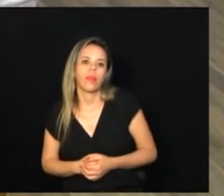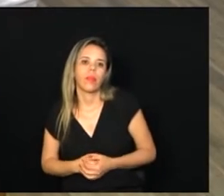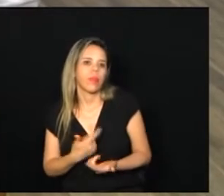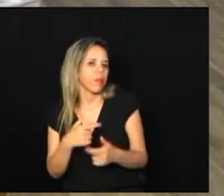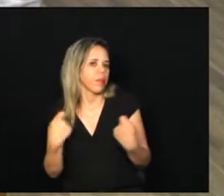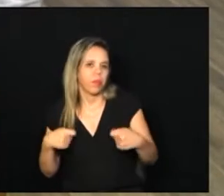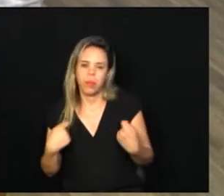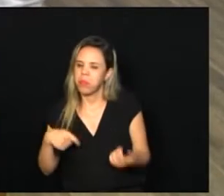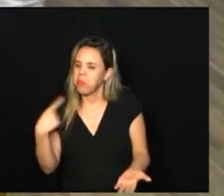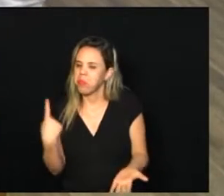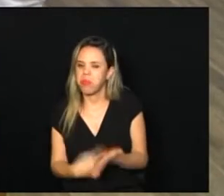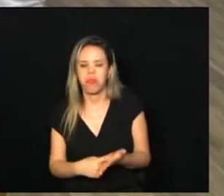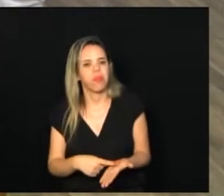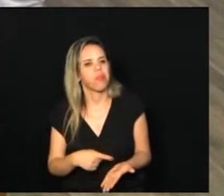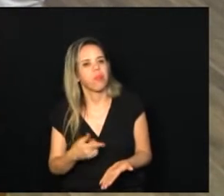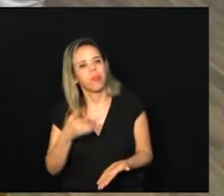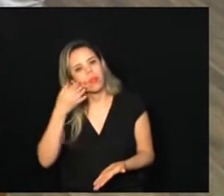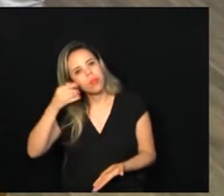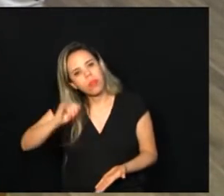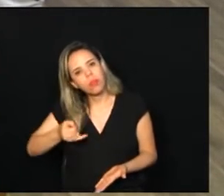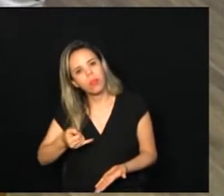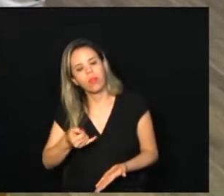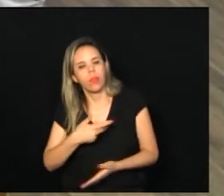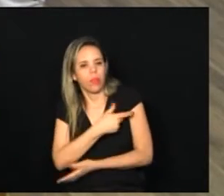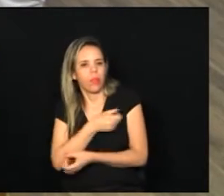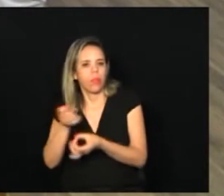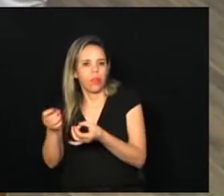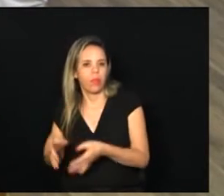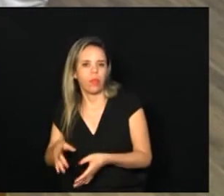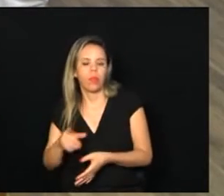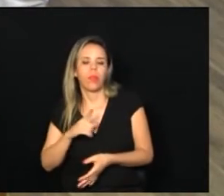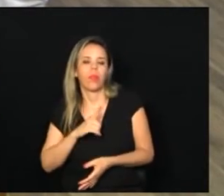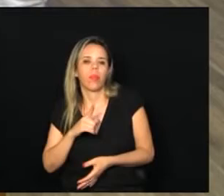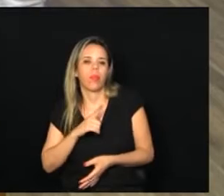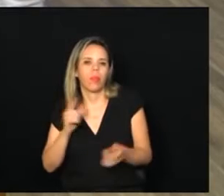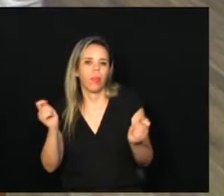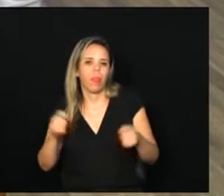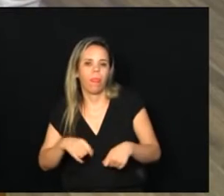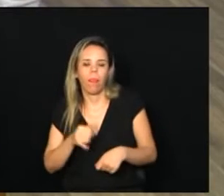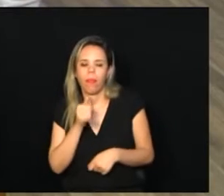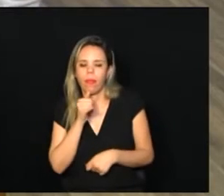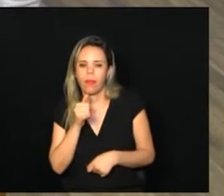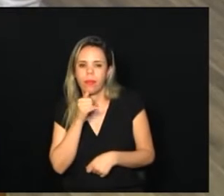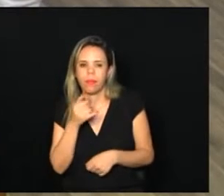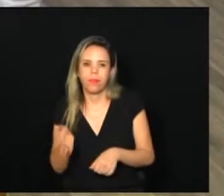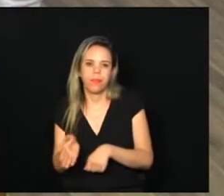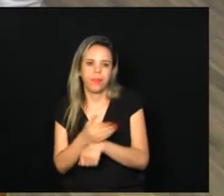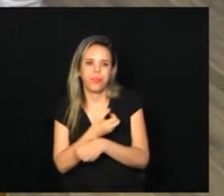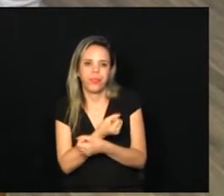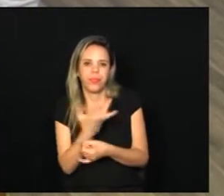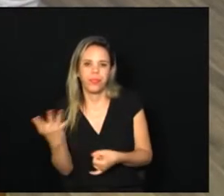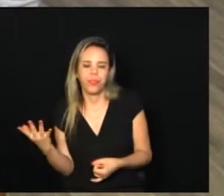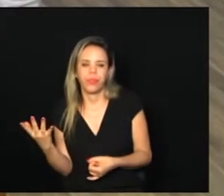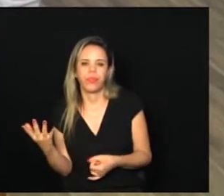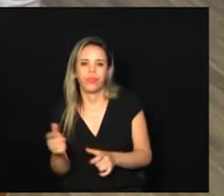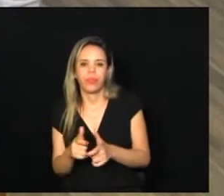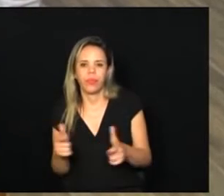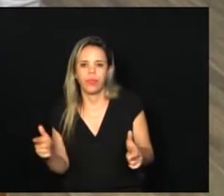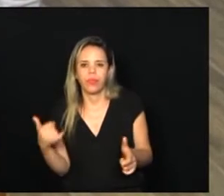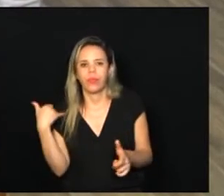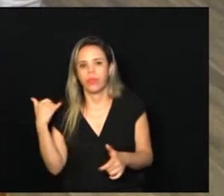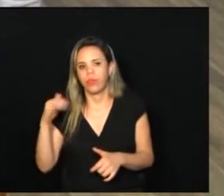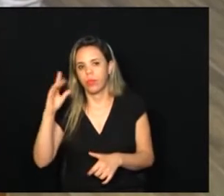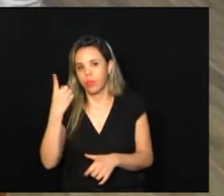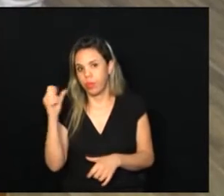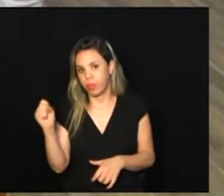não existe agendamento para a xepa. O que existe é a possibilidade do adiantamento para maiores de